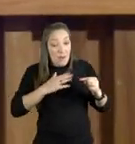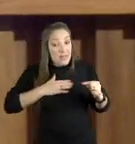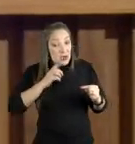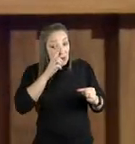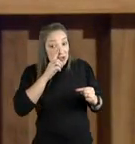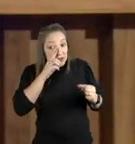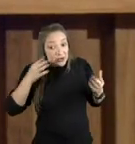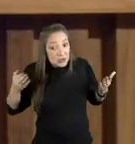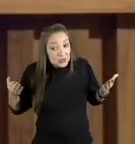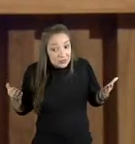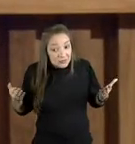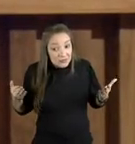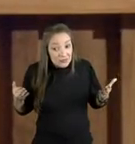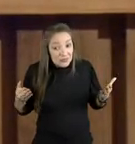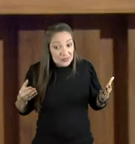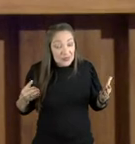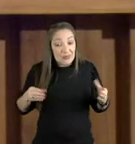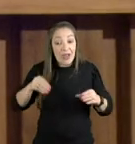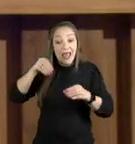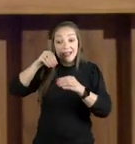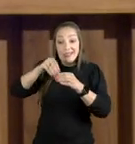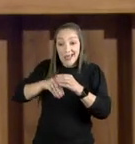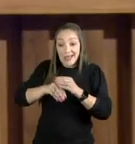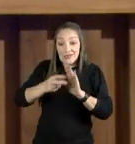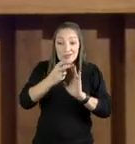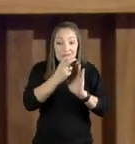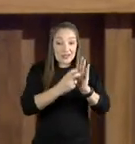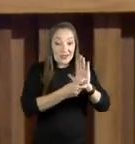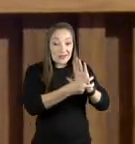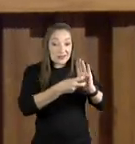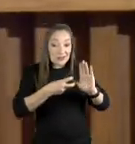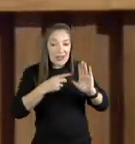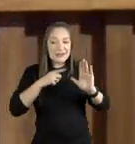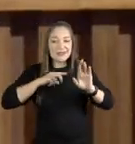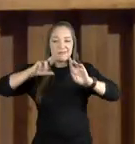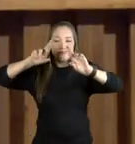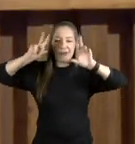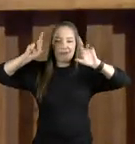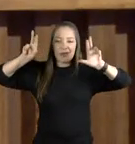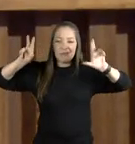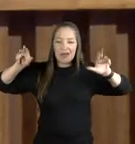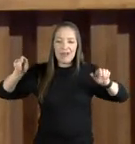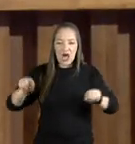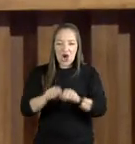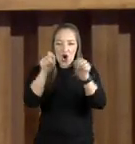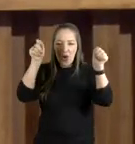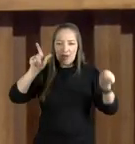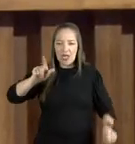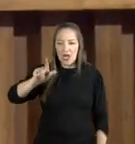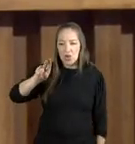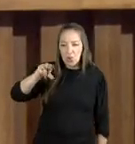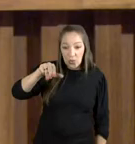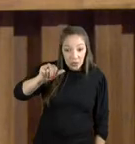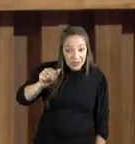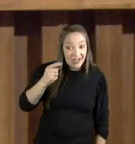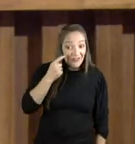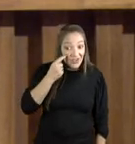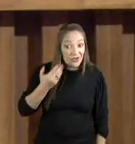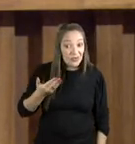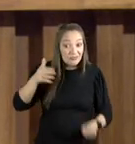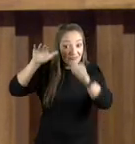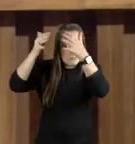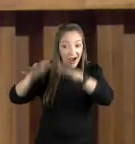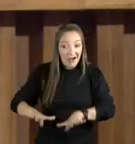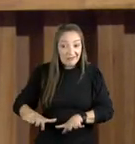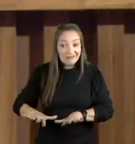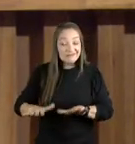tem diferentes riscos. Eu quero, tanto que aconteceu a quebra da Luna, uma moeda virtual, ela foi de sei